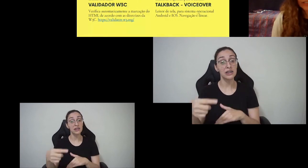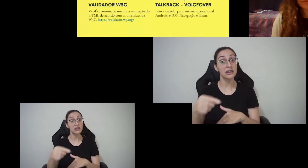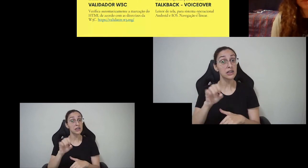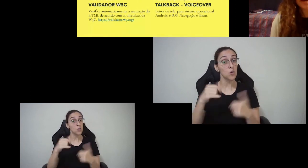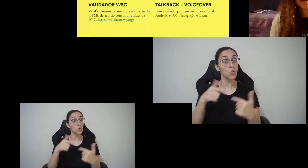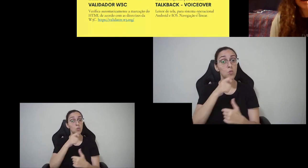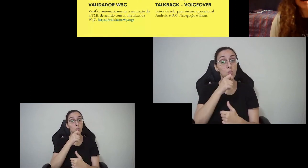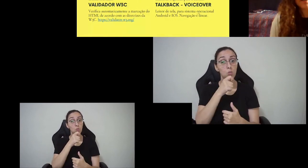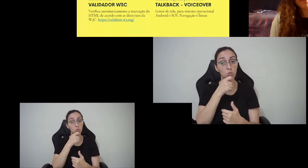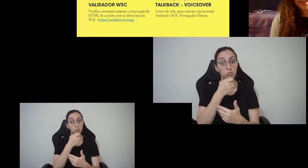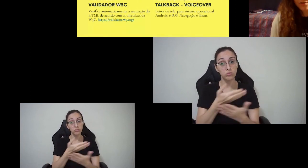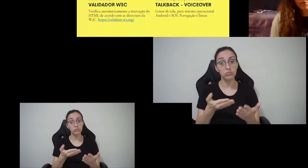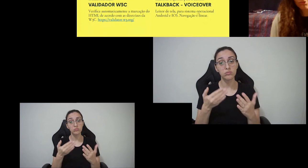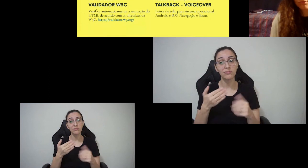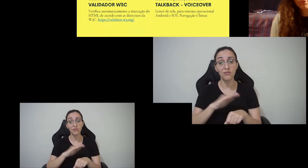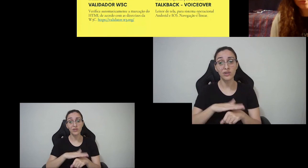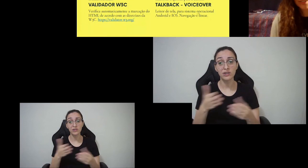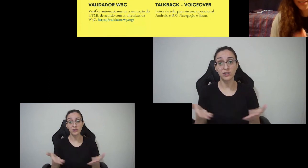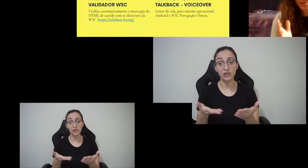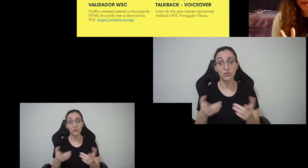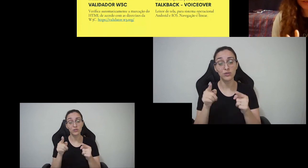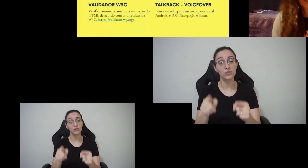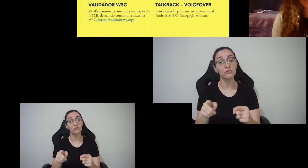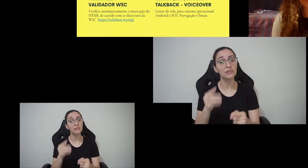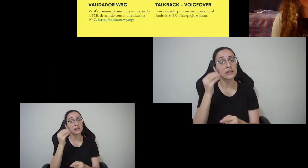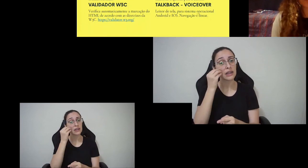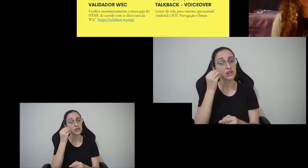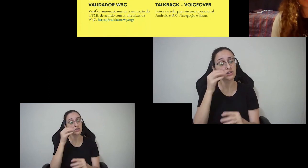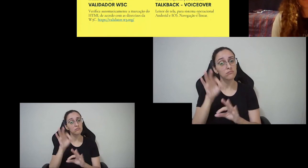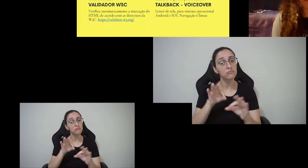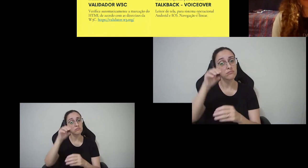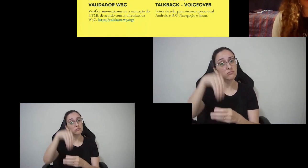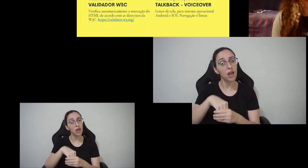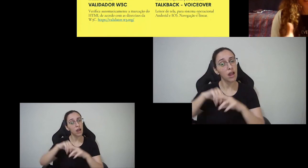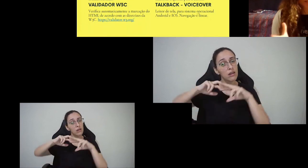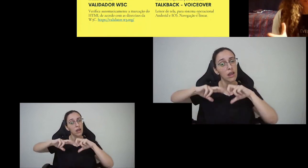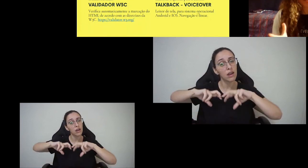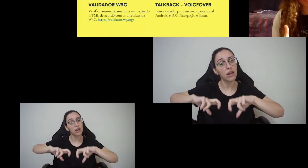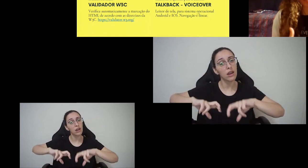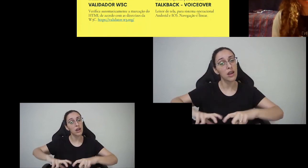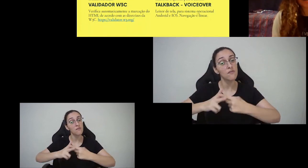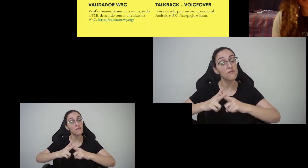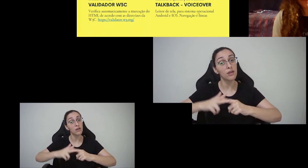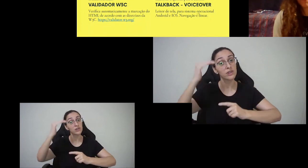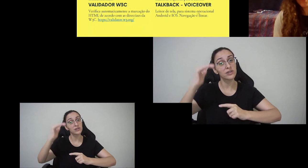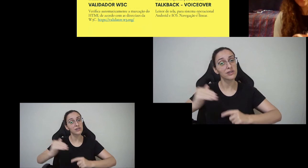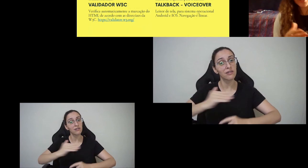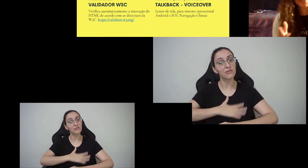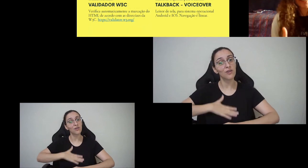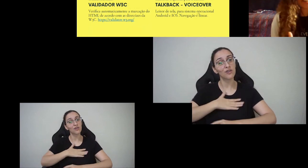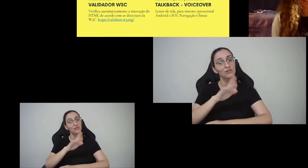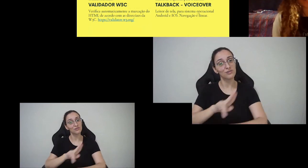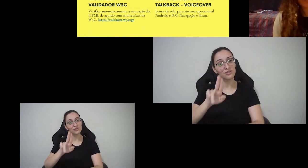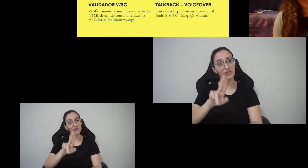trabalhando ainda, façam um teste exploratório dentro da ferramenta que tu mais gosta de utilizar, dentro